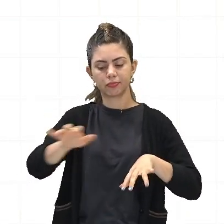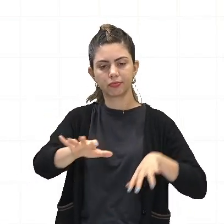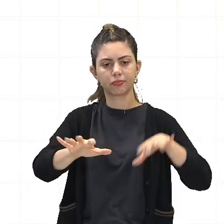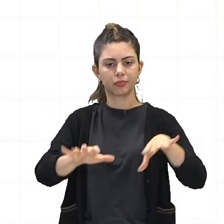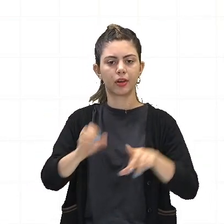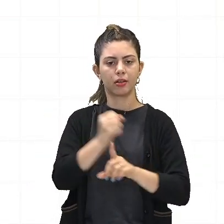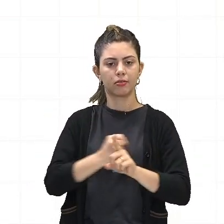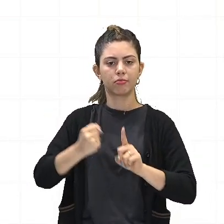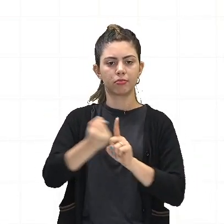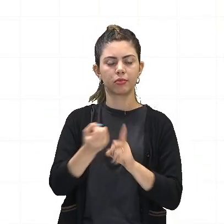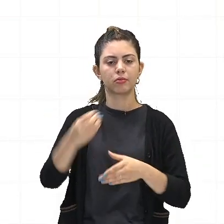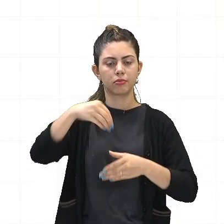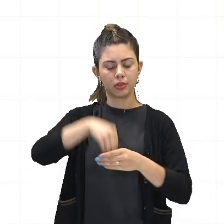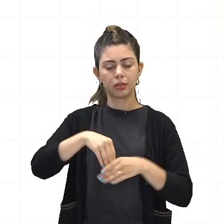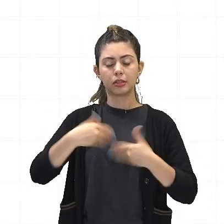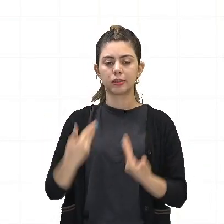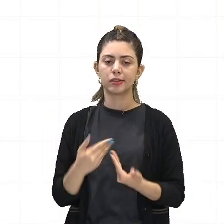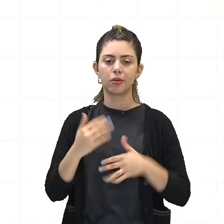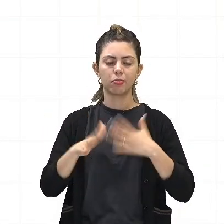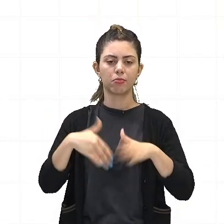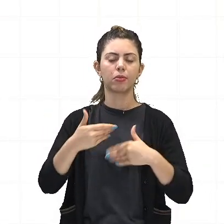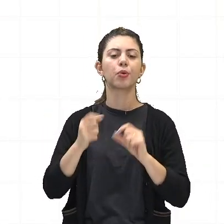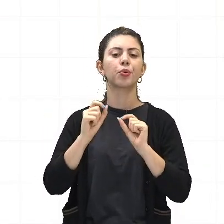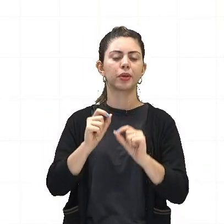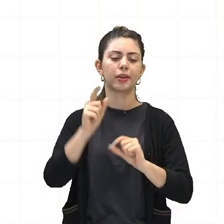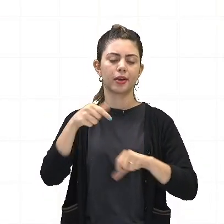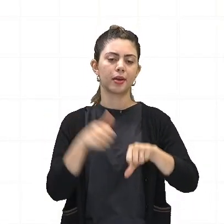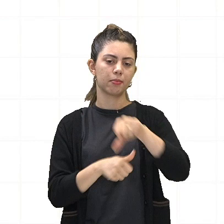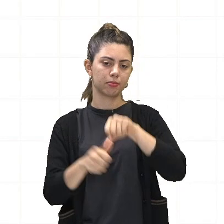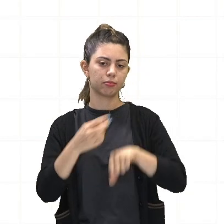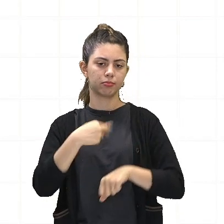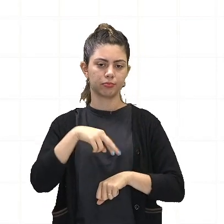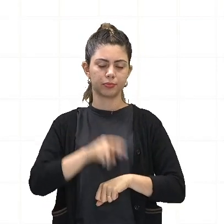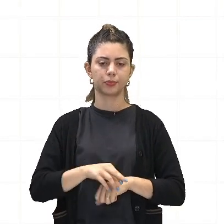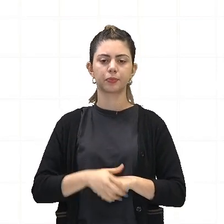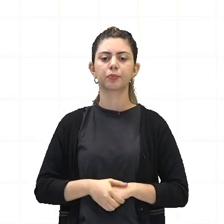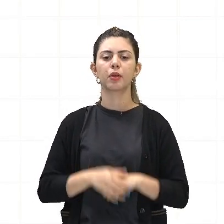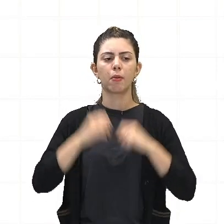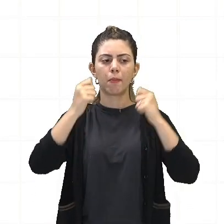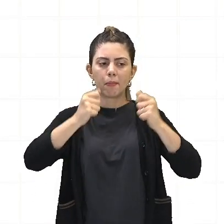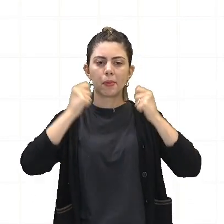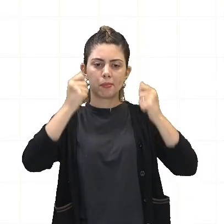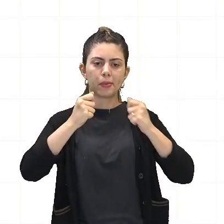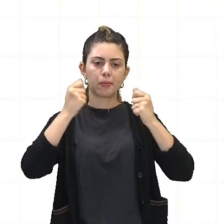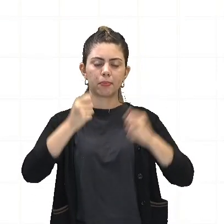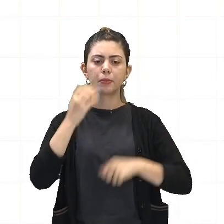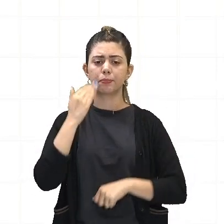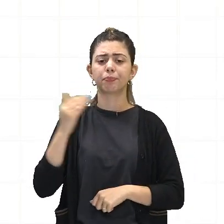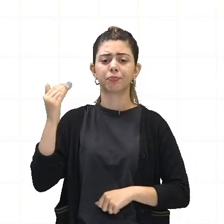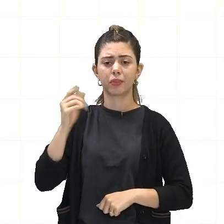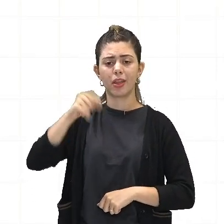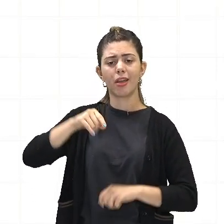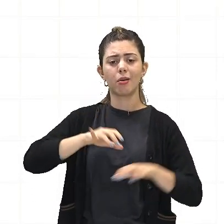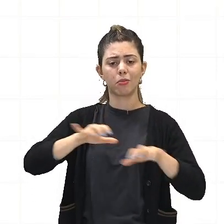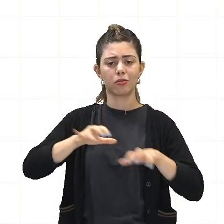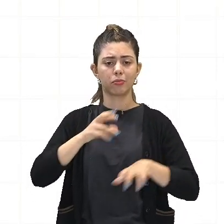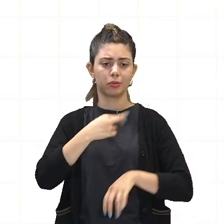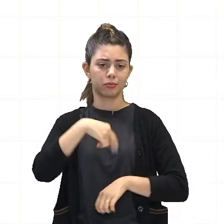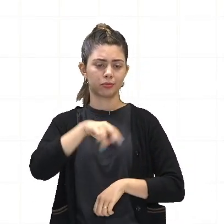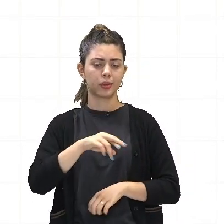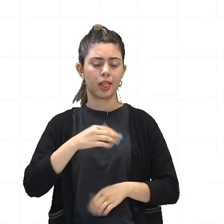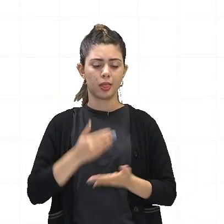a observar que nas Escrituras o retorno à humildade, o retorno